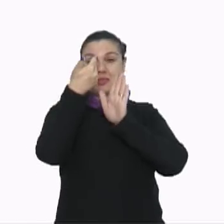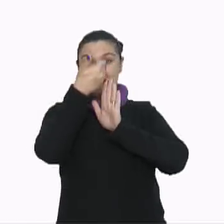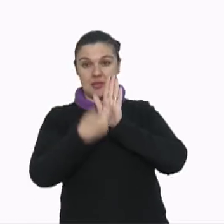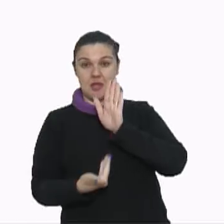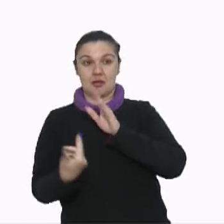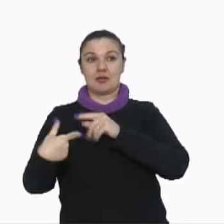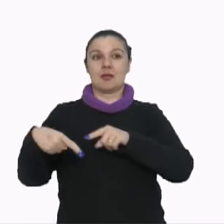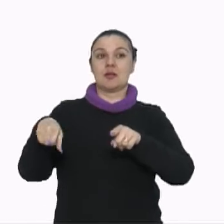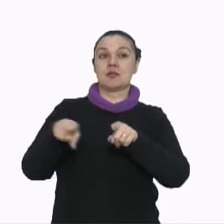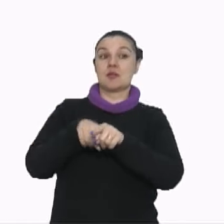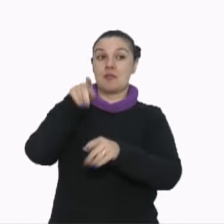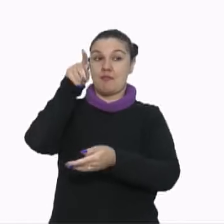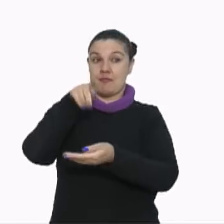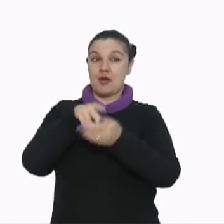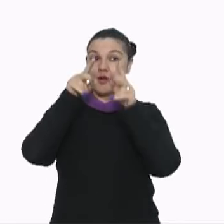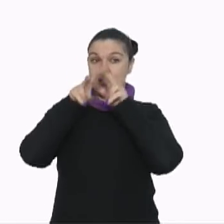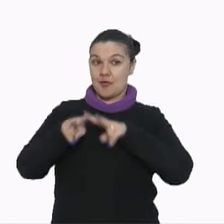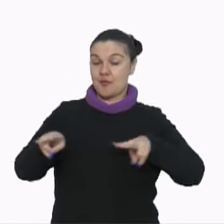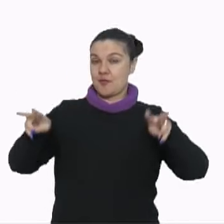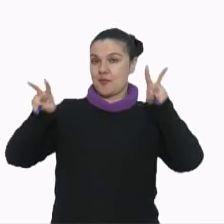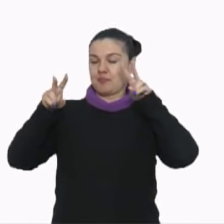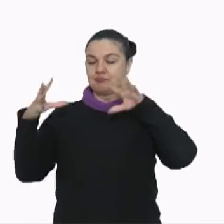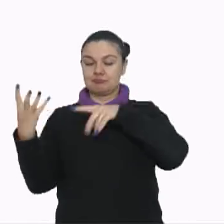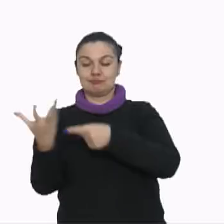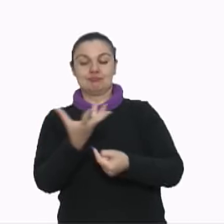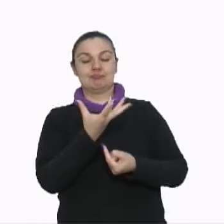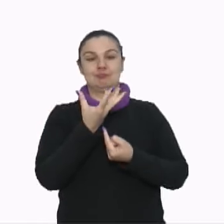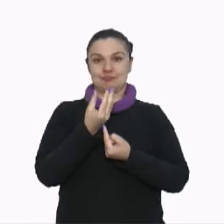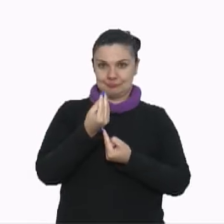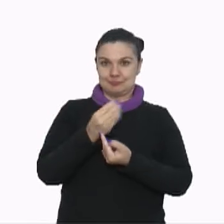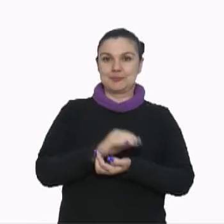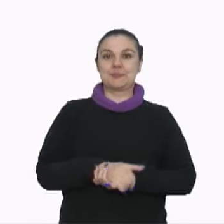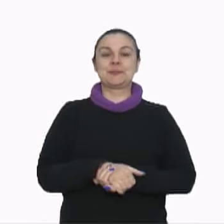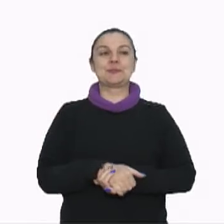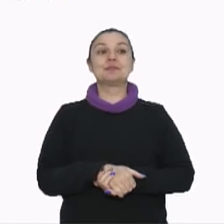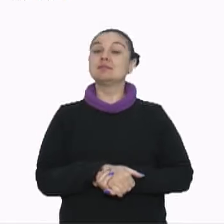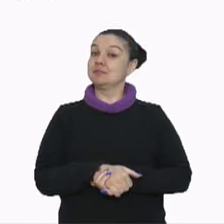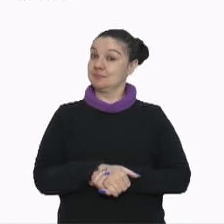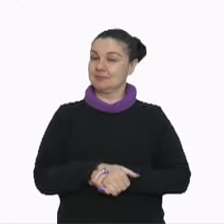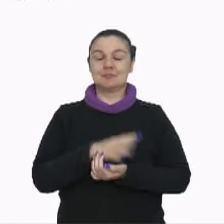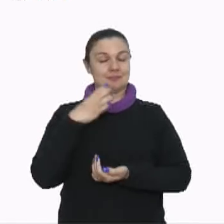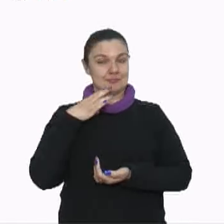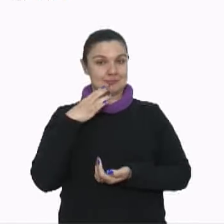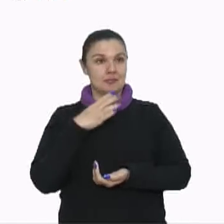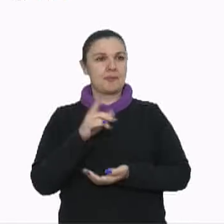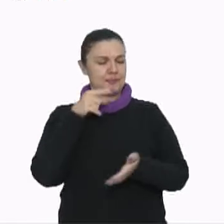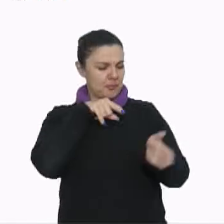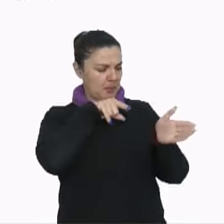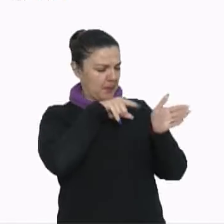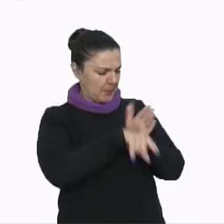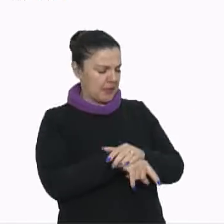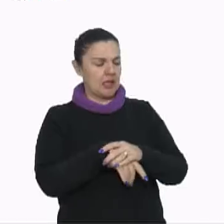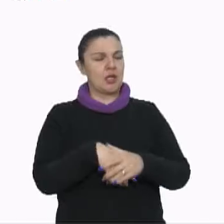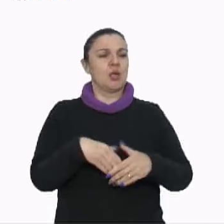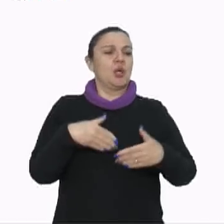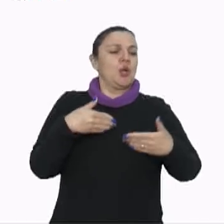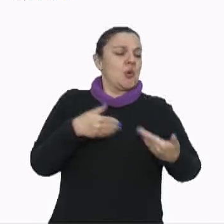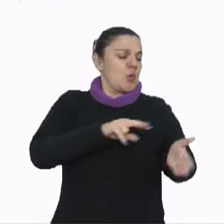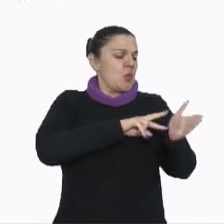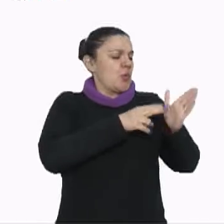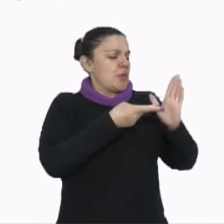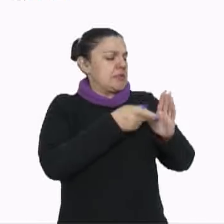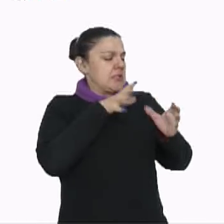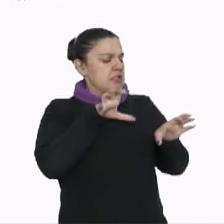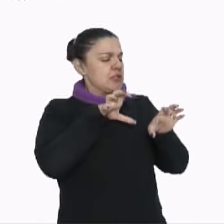a minha real visão como artista. Legal? Pergunta: no que diz respeito